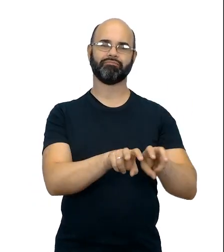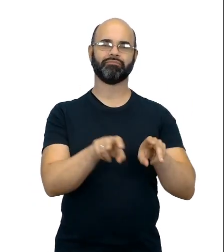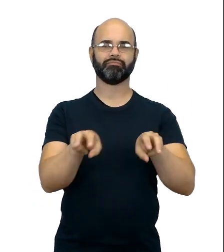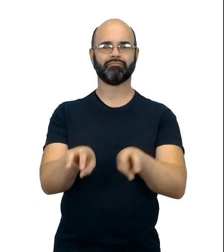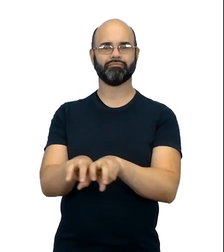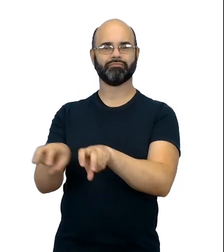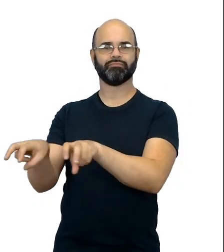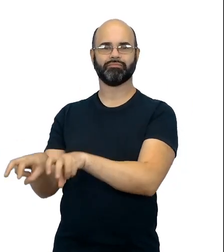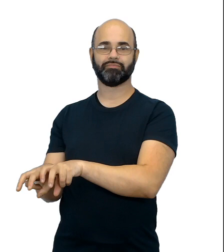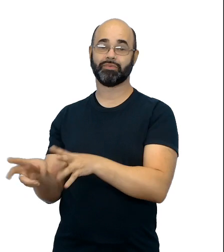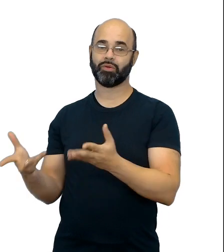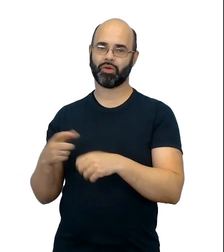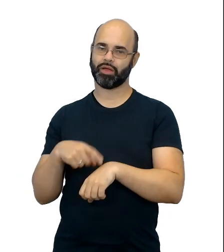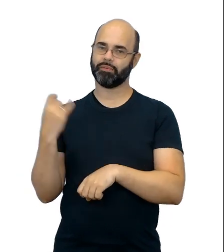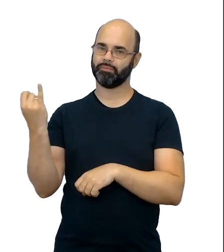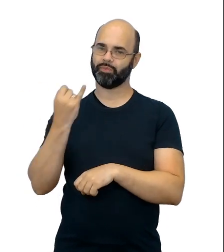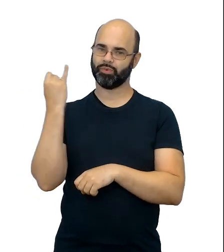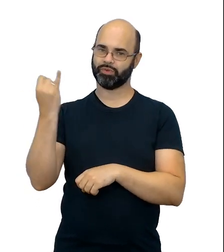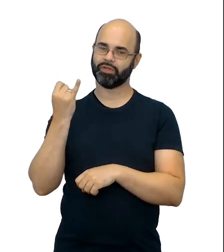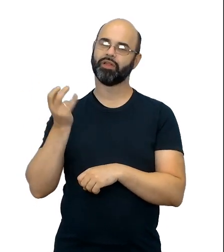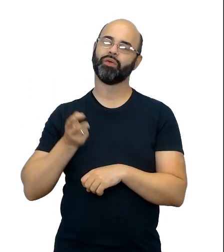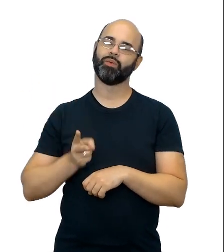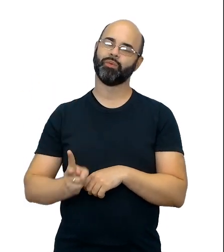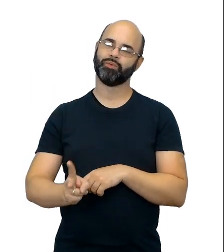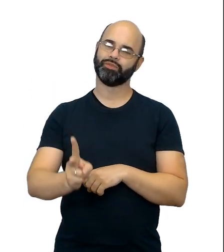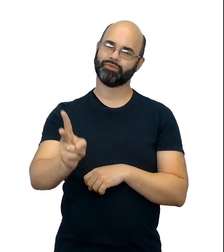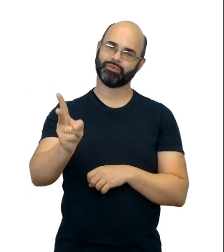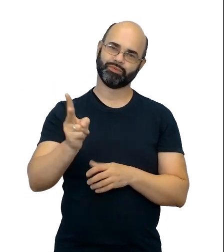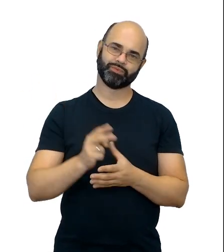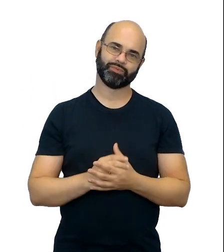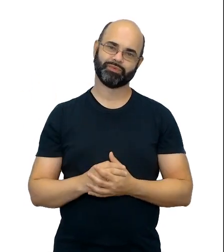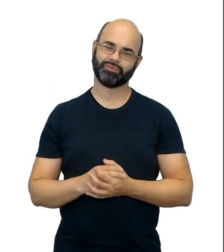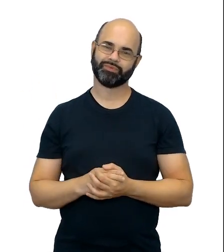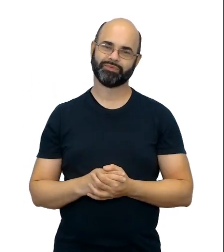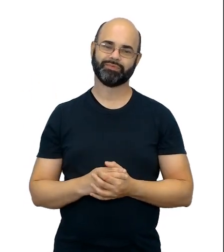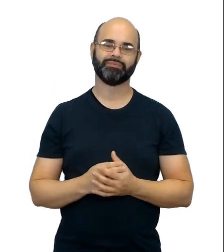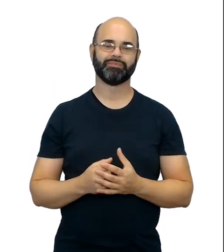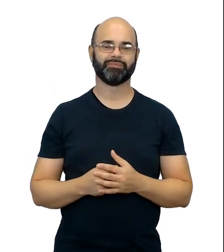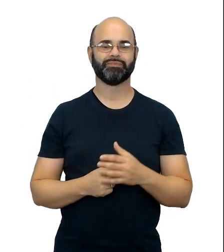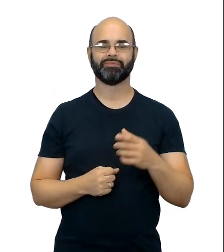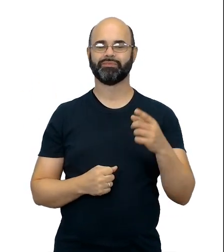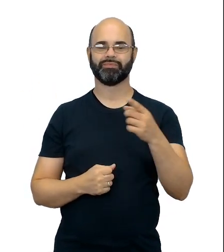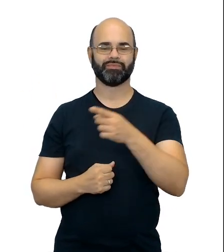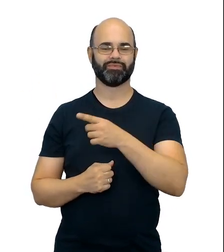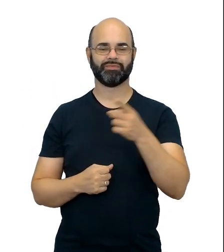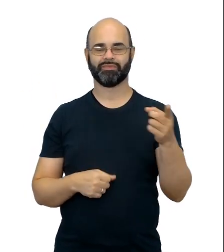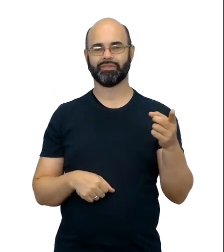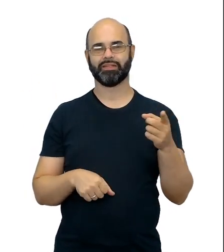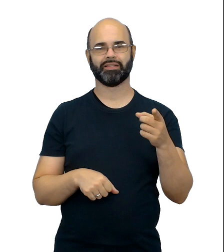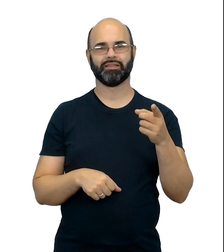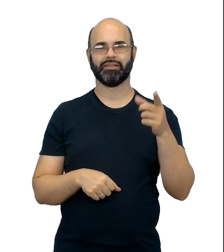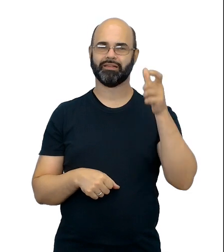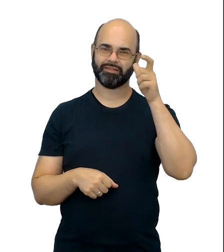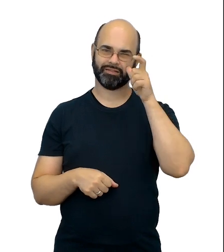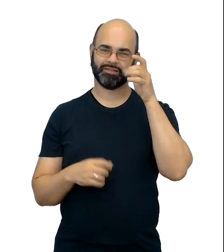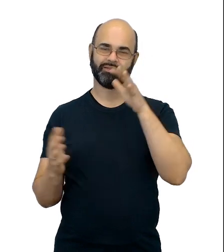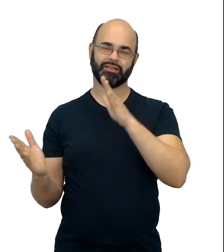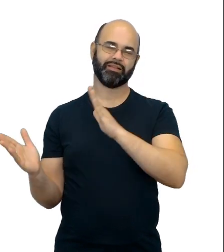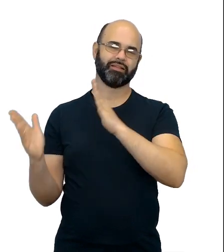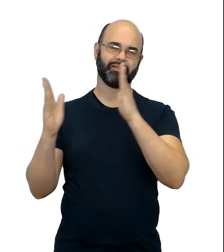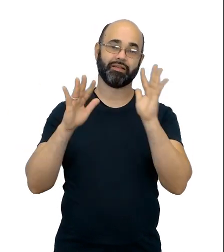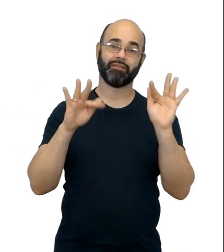muito importante, que é a continuação da ATPC. Vocês estão terminando de assistir a